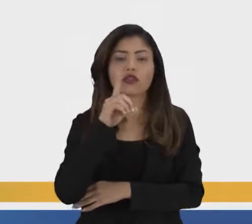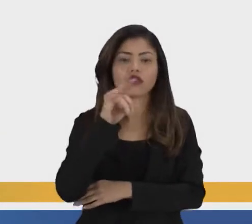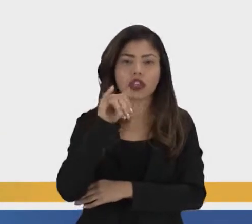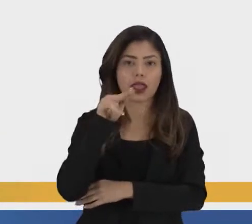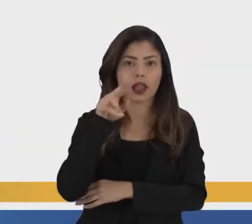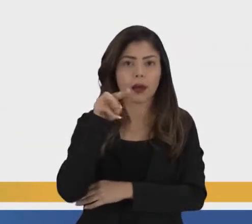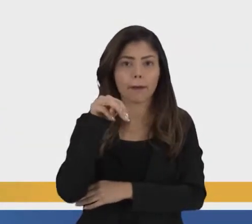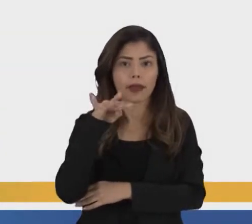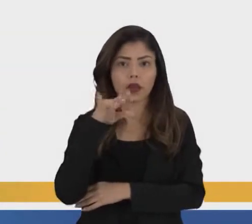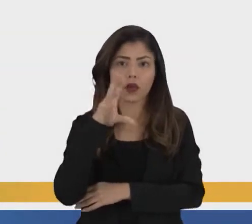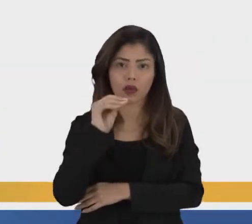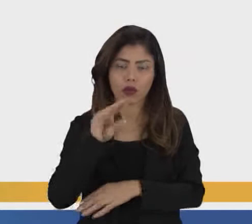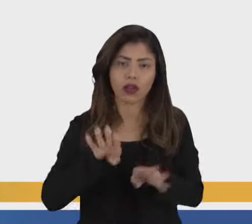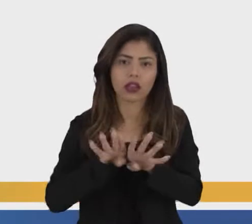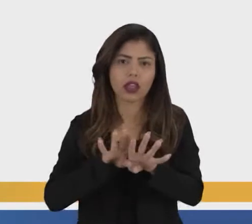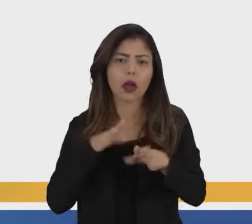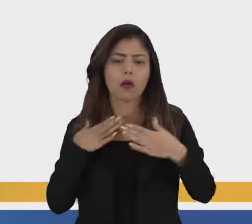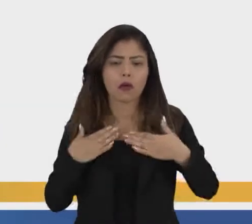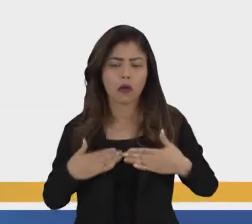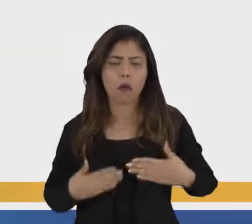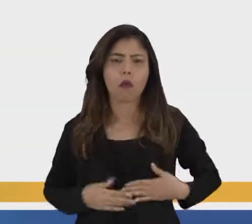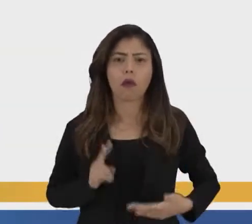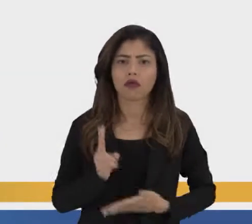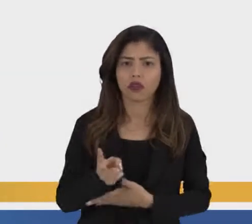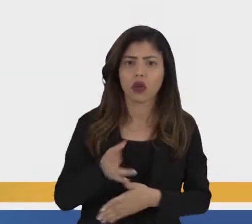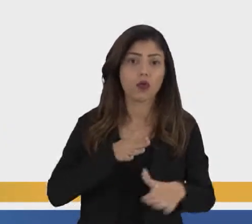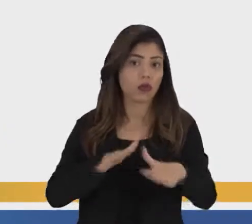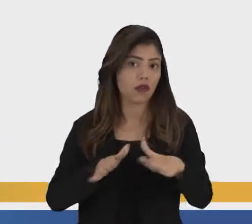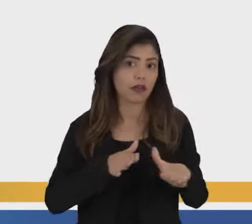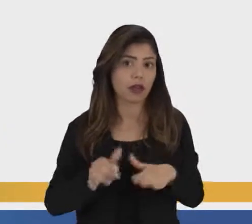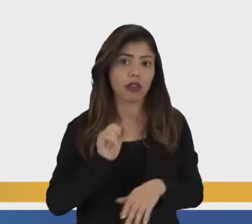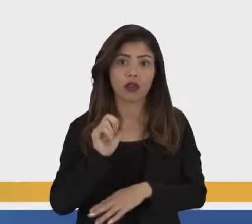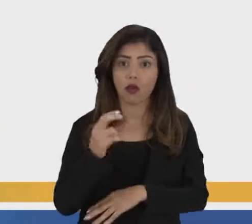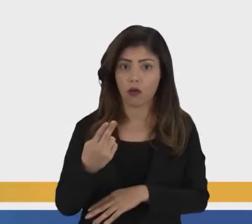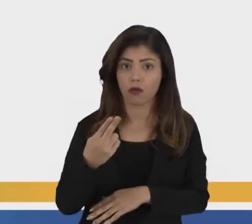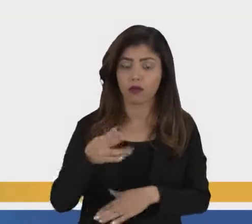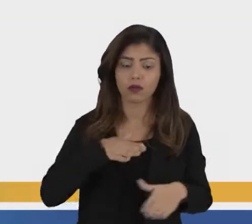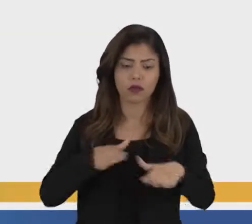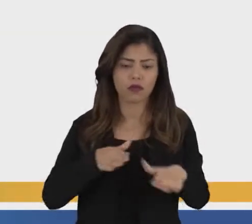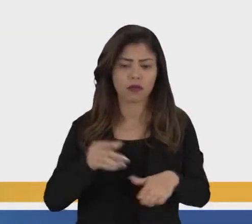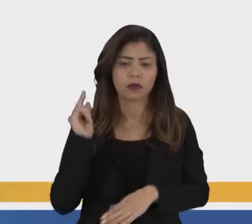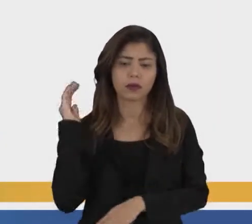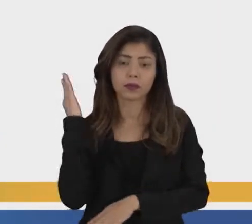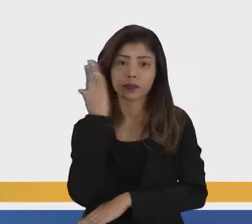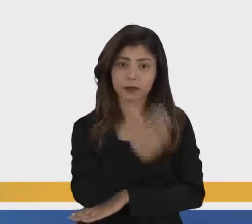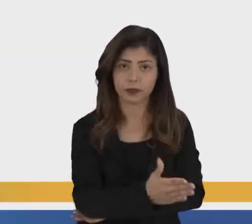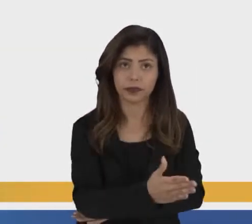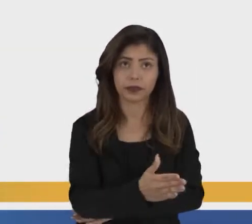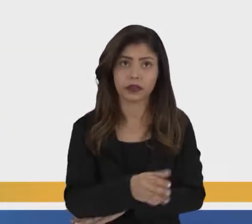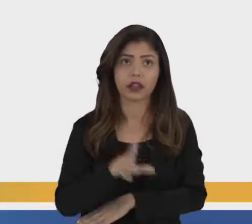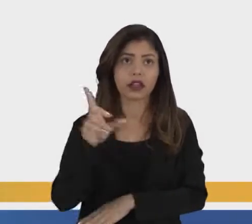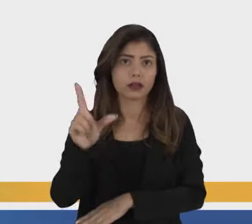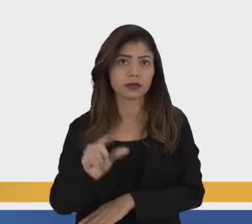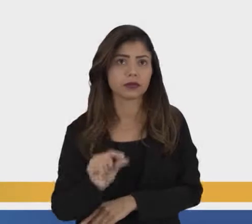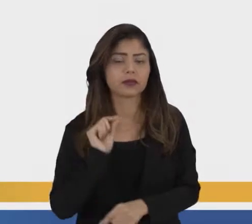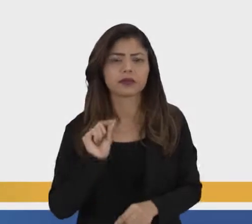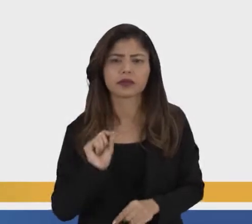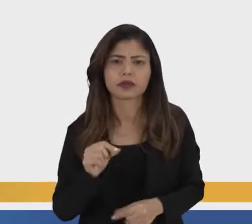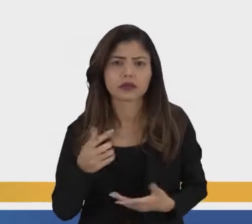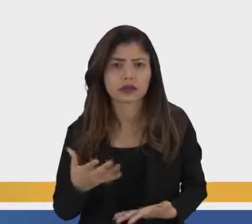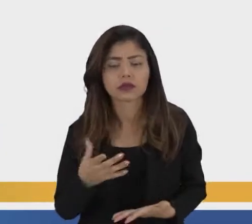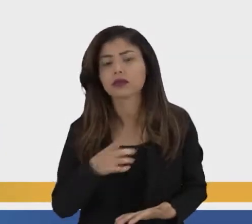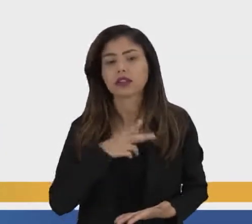corpo continua o seu estado de repouso ou em movimento uniforme em linha reta, a menos que ele